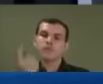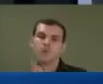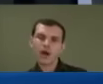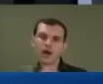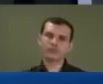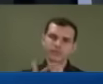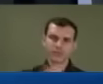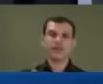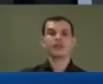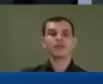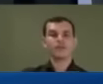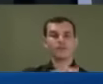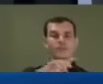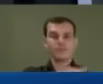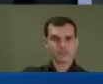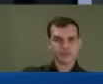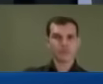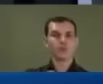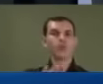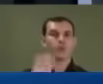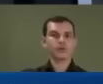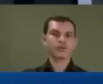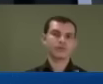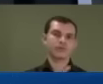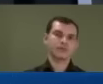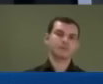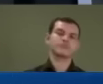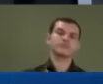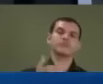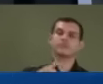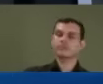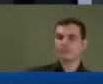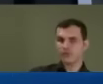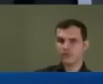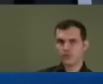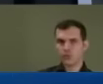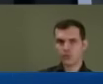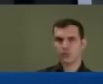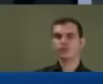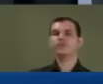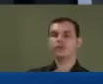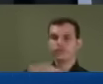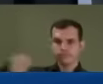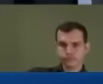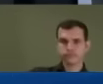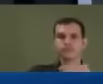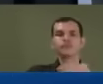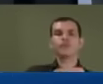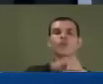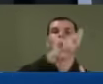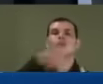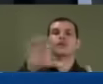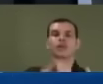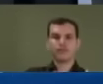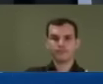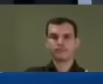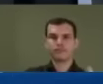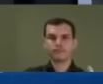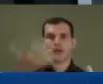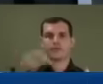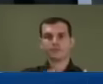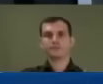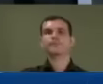Lula, mais de 3.250 servidores, nós já passamos para o quadro da União. Foi assegurado, ainda ontem eu destaquei